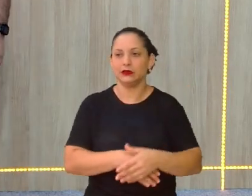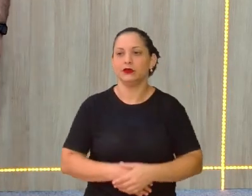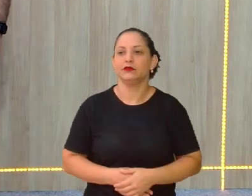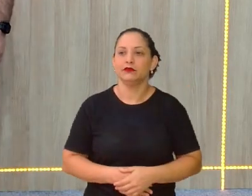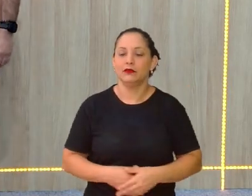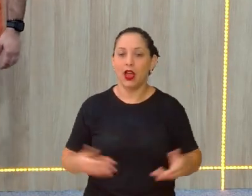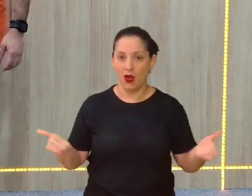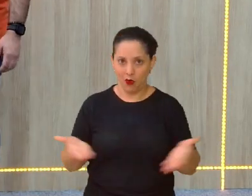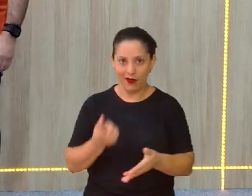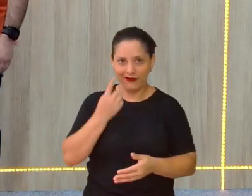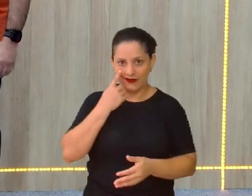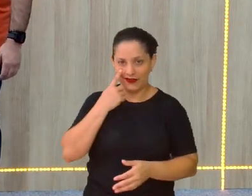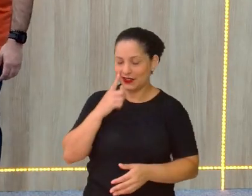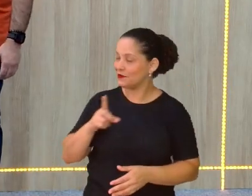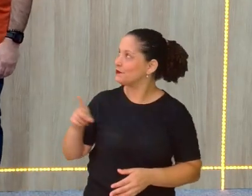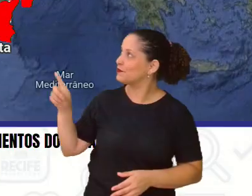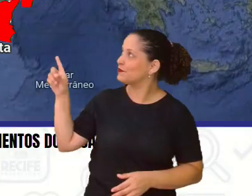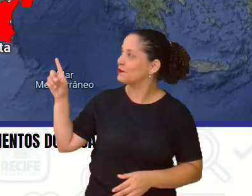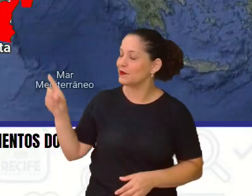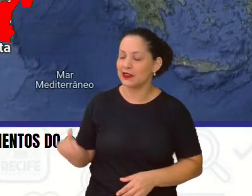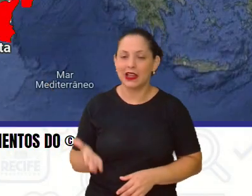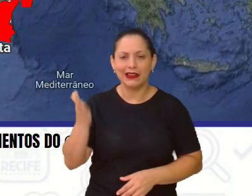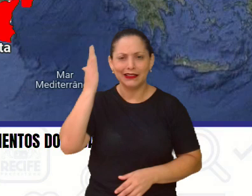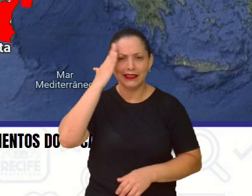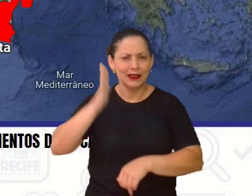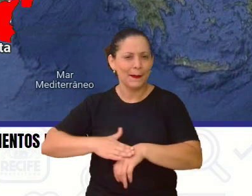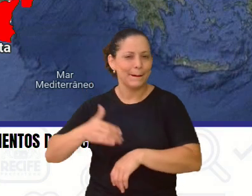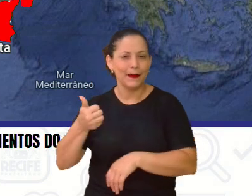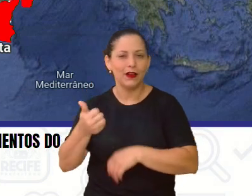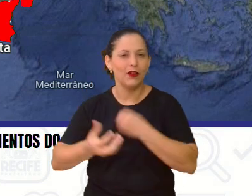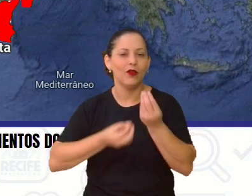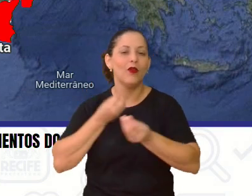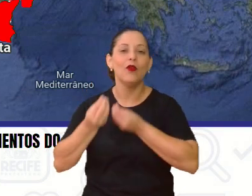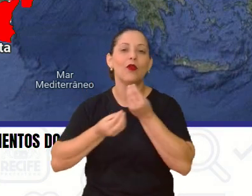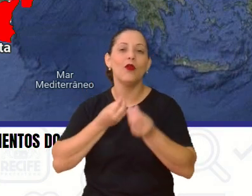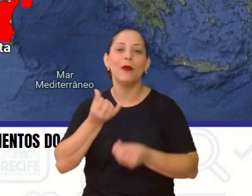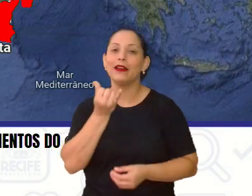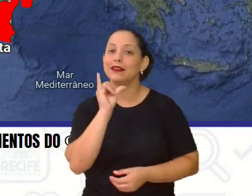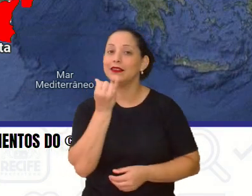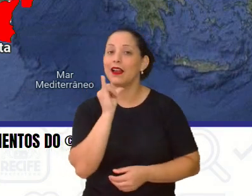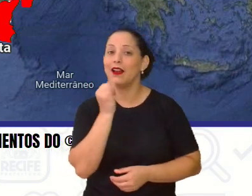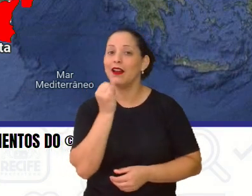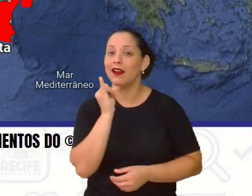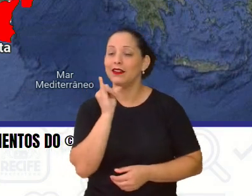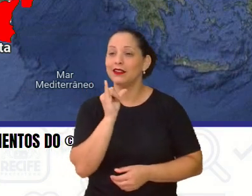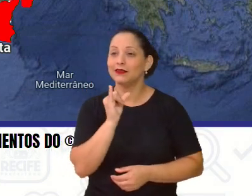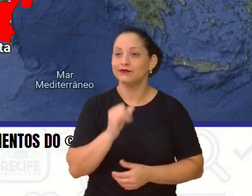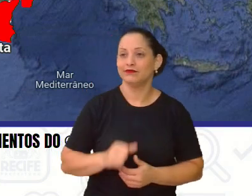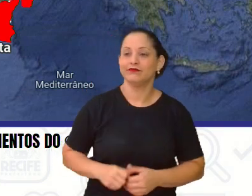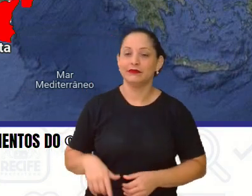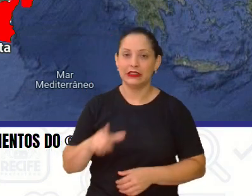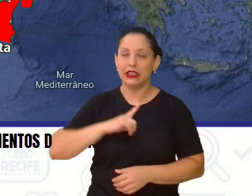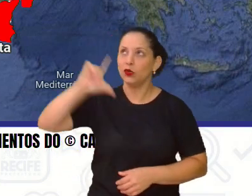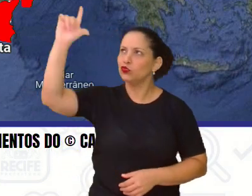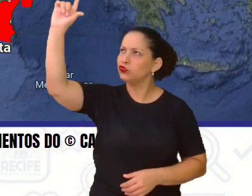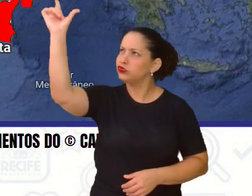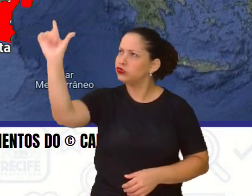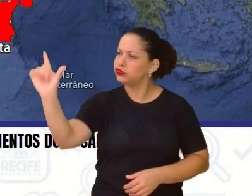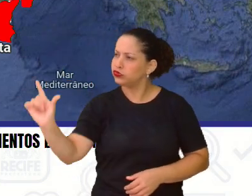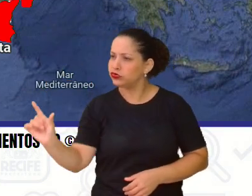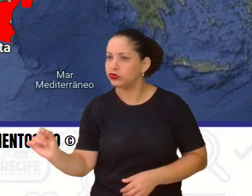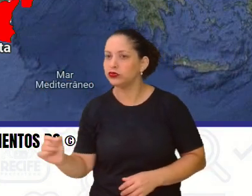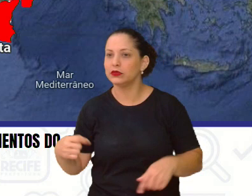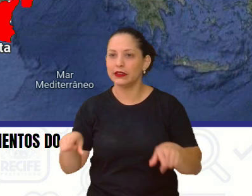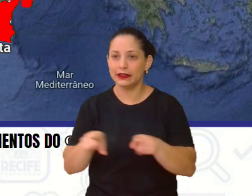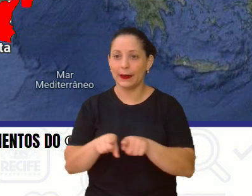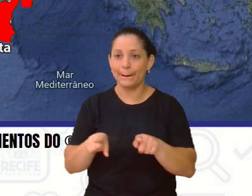uma noção da localização da Itália, né, no mapa mundi, aí veja, Península Itálica, e aqui, ó, a Península